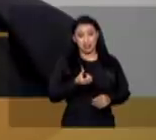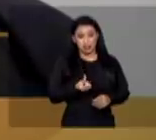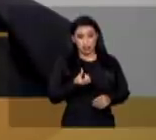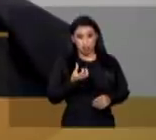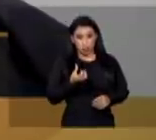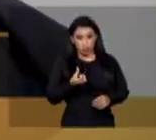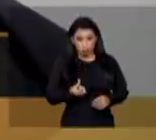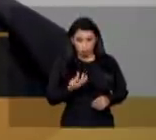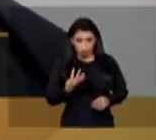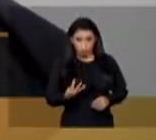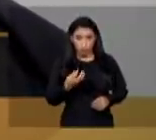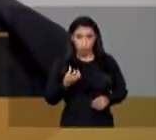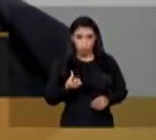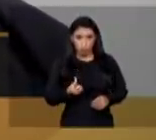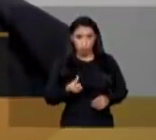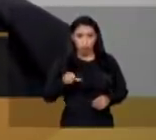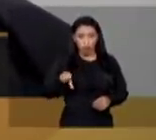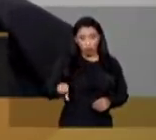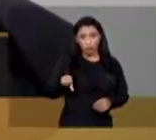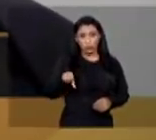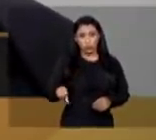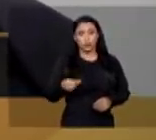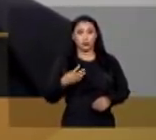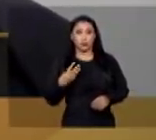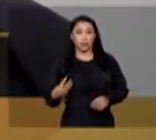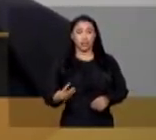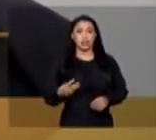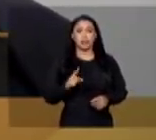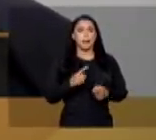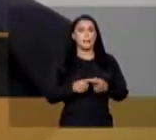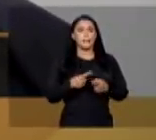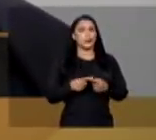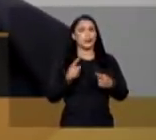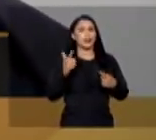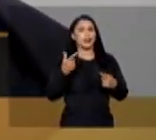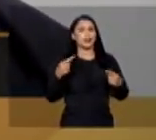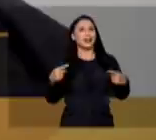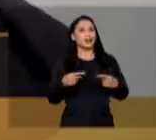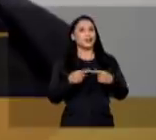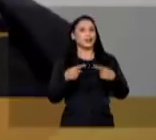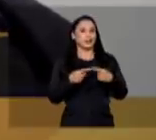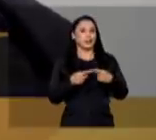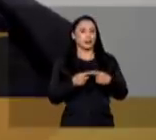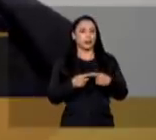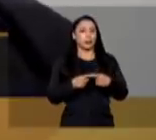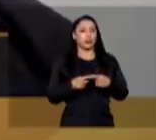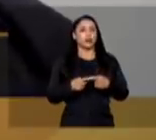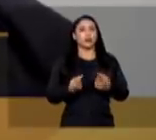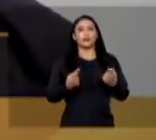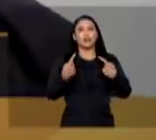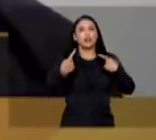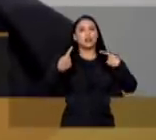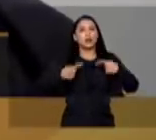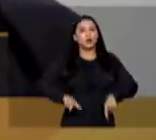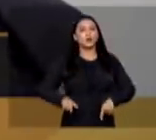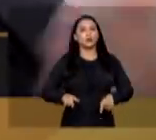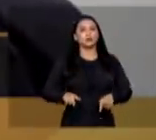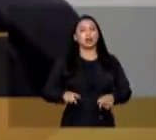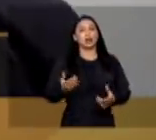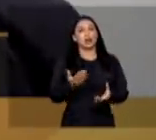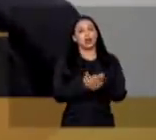164-493, que não se encontra enquadrada nessas hipóteses legais sob pena de violação ao princípio do devido processo